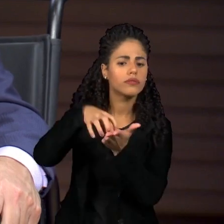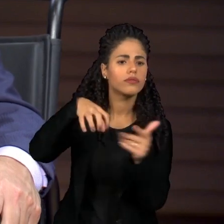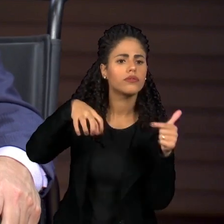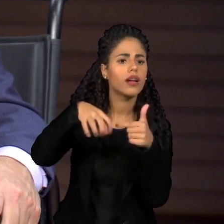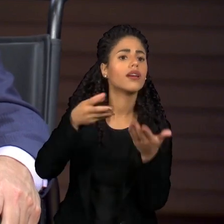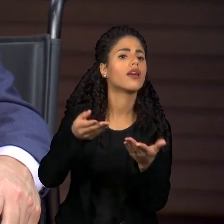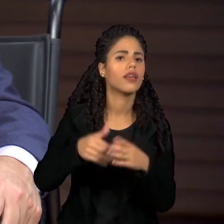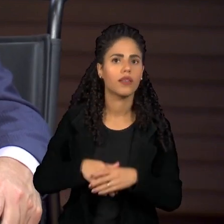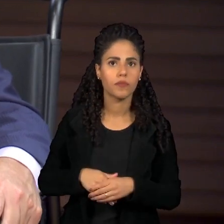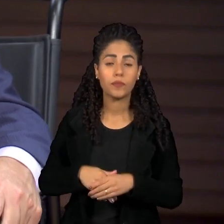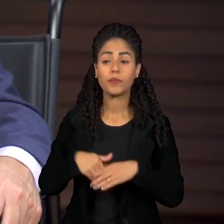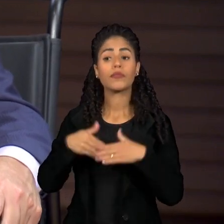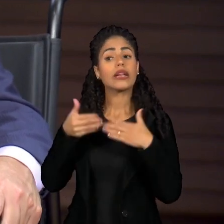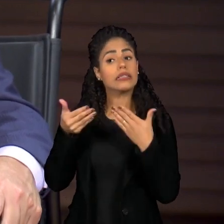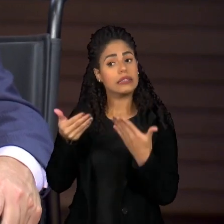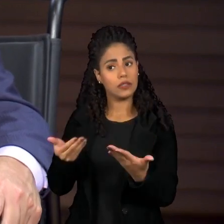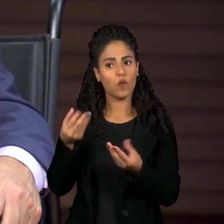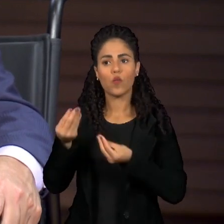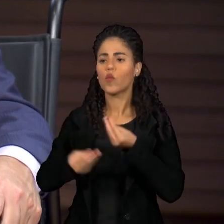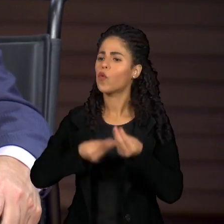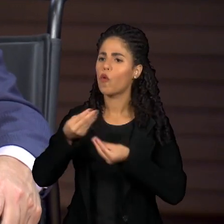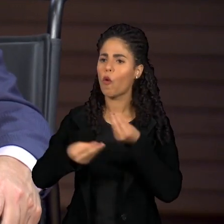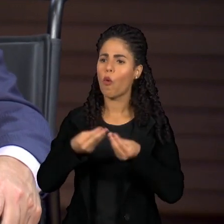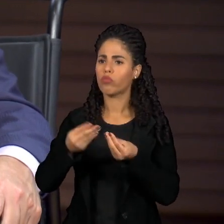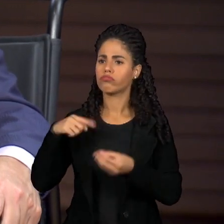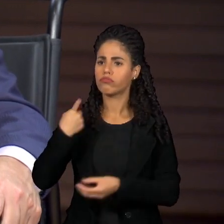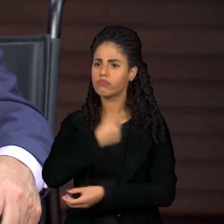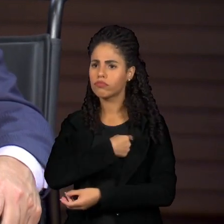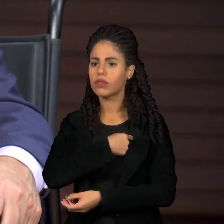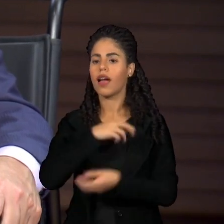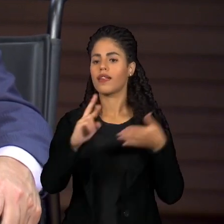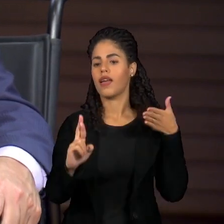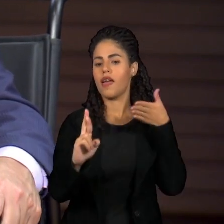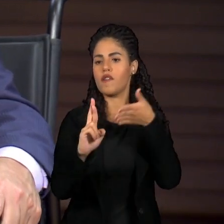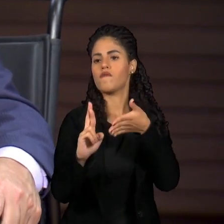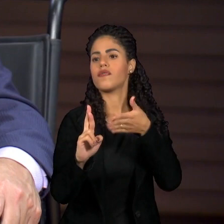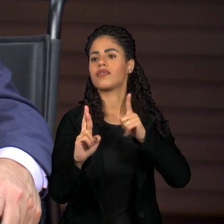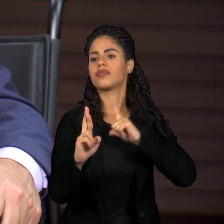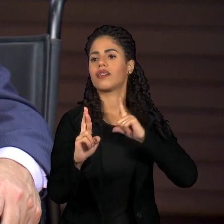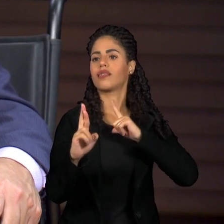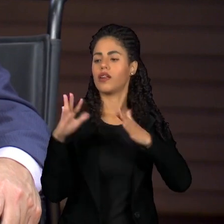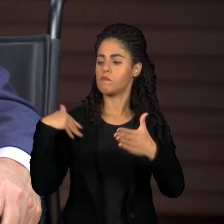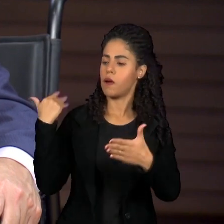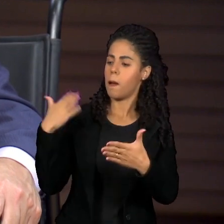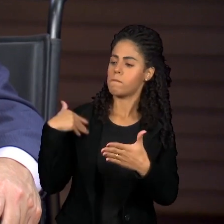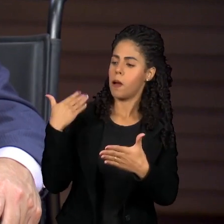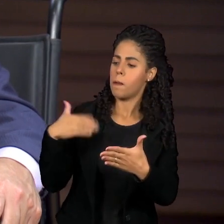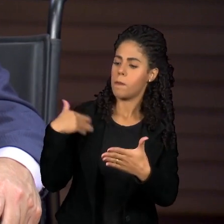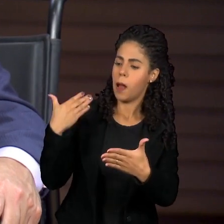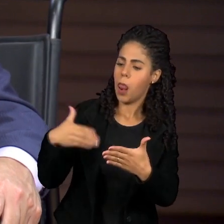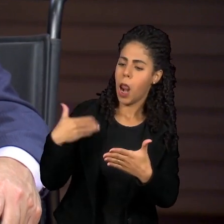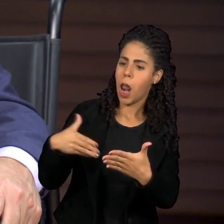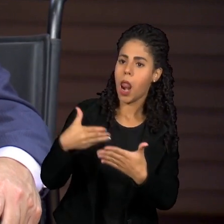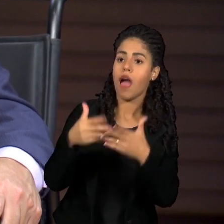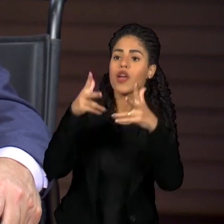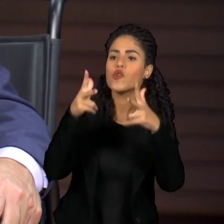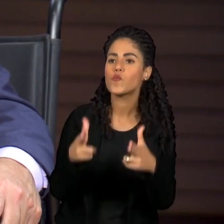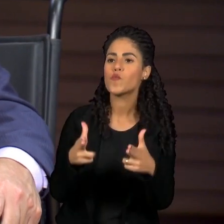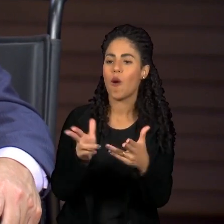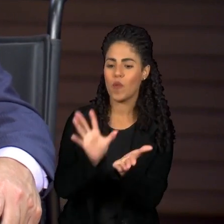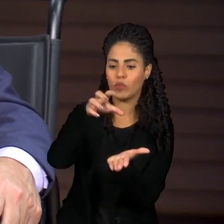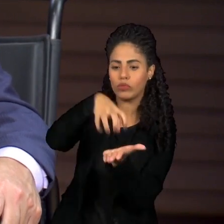no fundo, porque a grande questão é o quanto essa referência histórica ainda perdura hoje na maneira como o Centrão